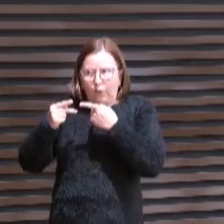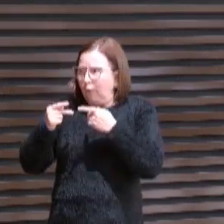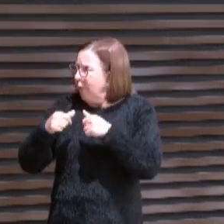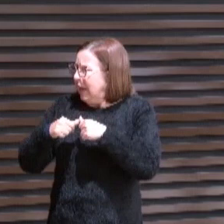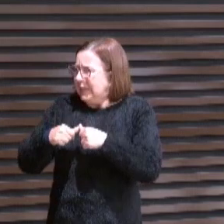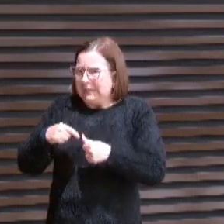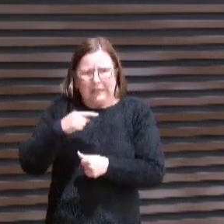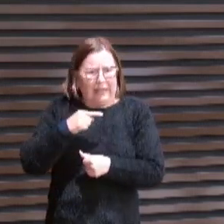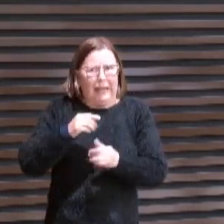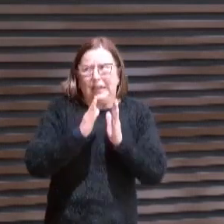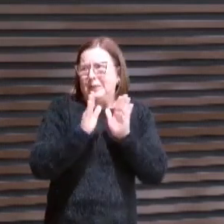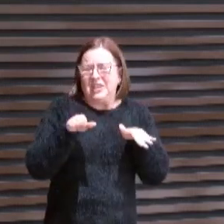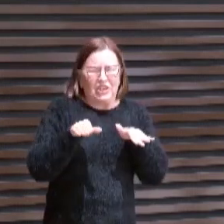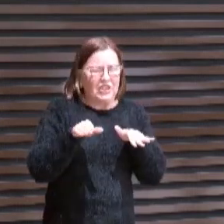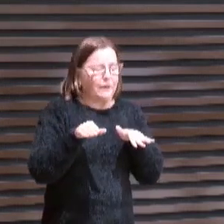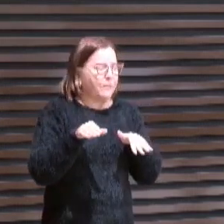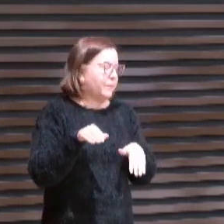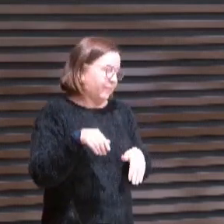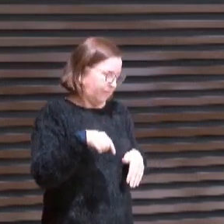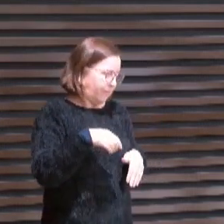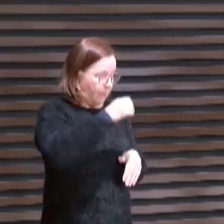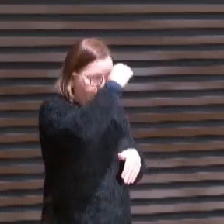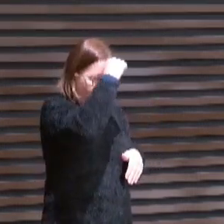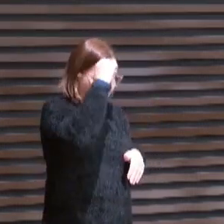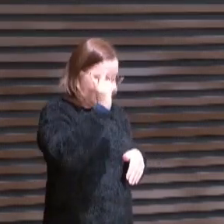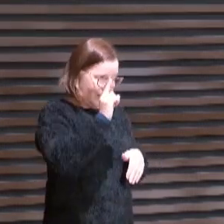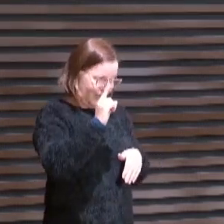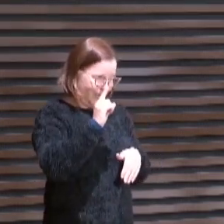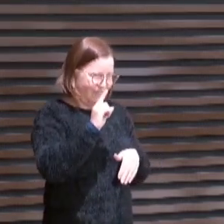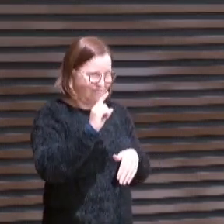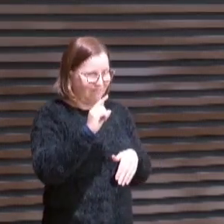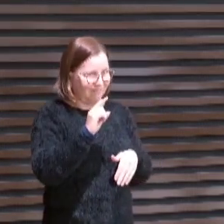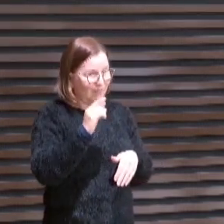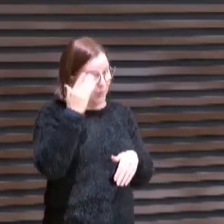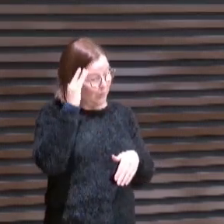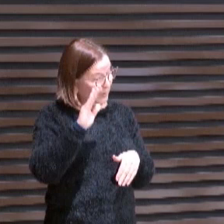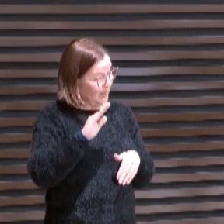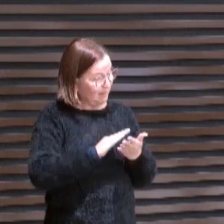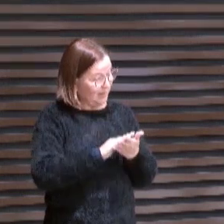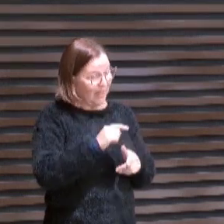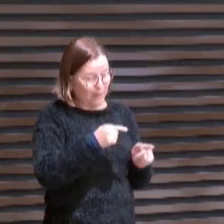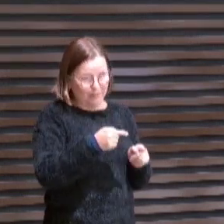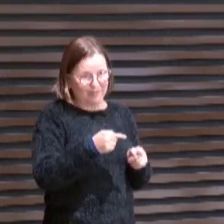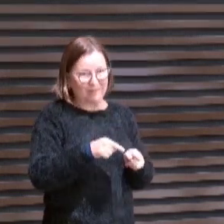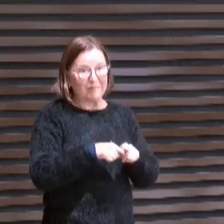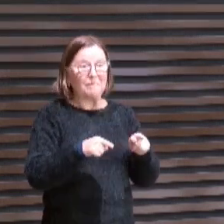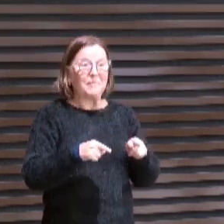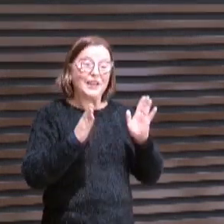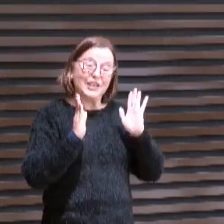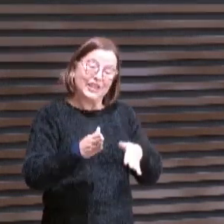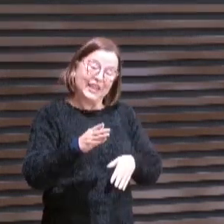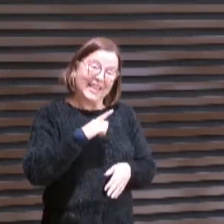um anjinho inocente. Eu digo: inocente não, inconsciente, por enquanto. Mas isso aqui tem uma natureza